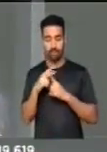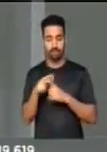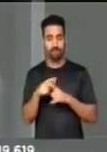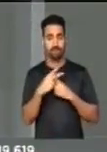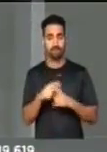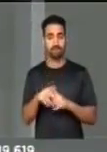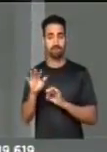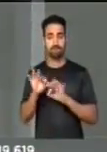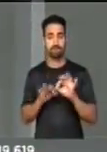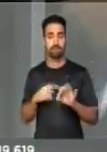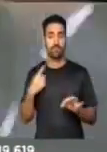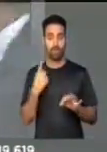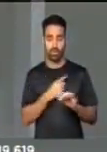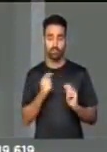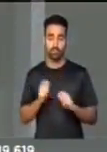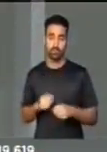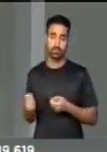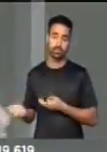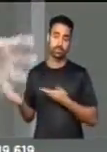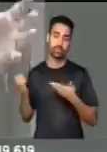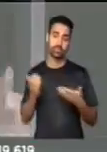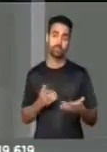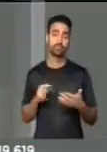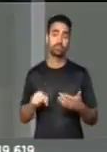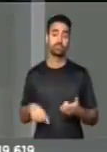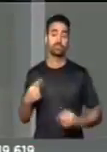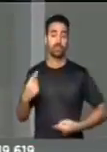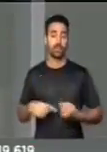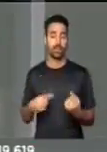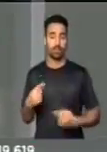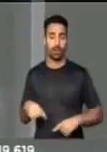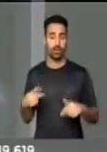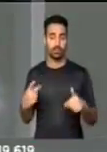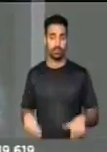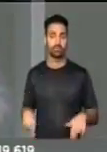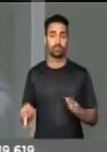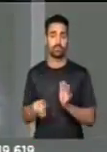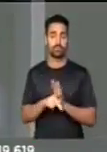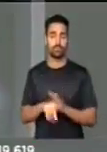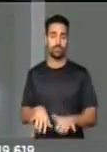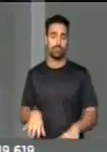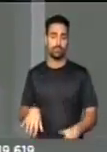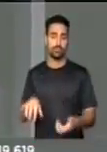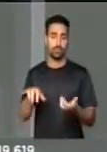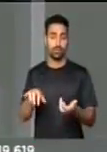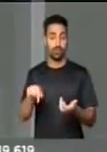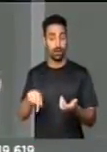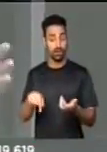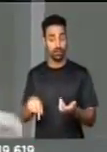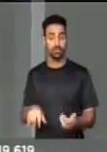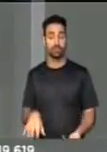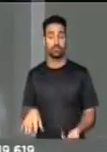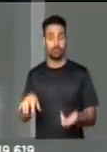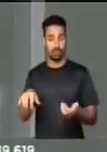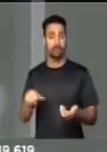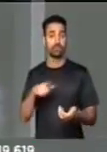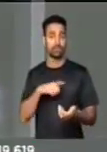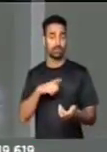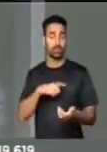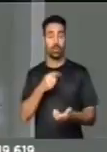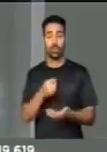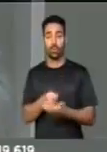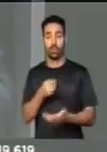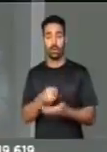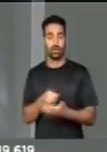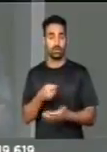de podermos trazer o centro do debate para o Congresso Nacional. É essa casa legislativa que tem a obrigação e o